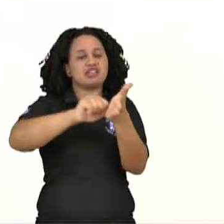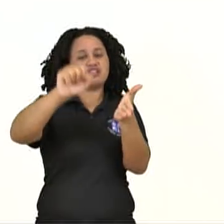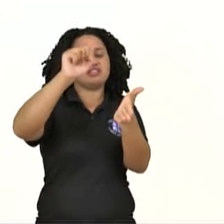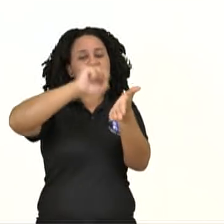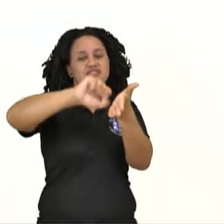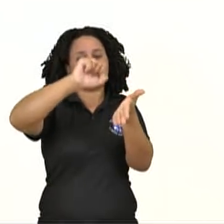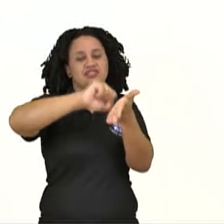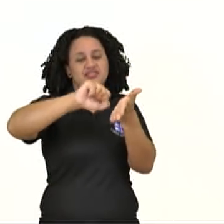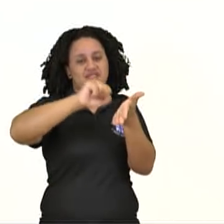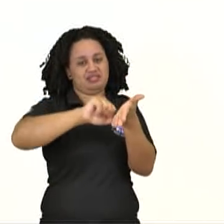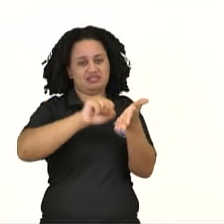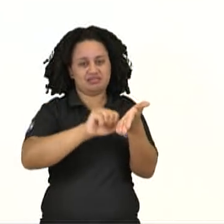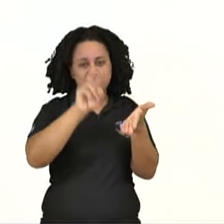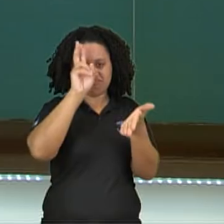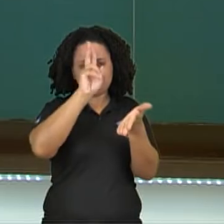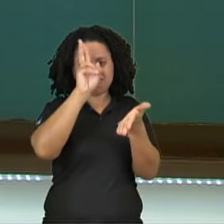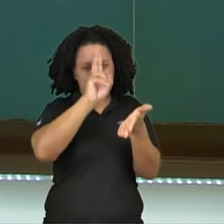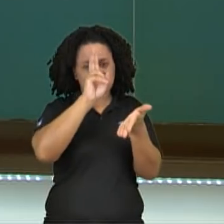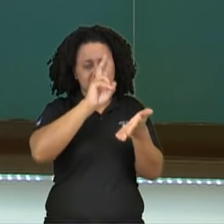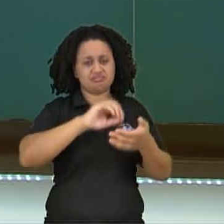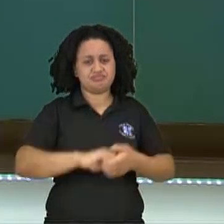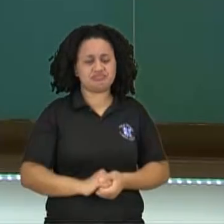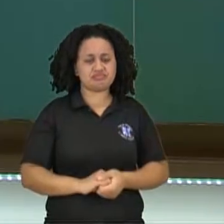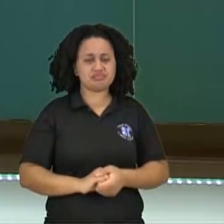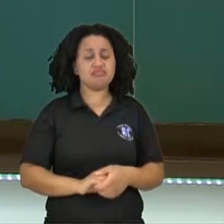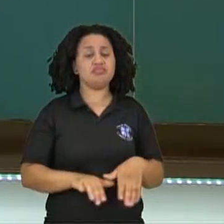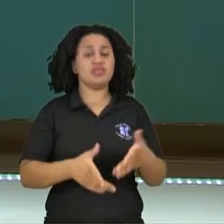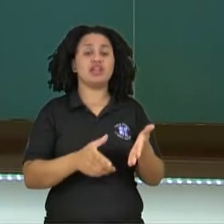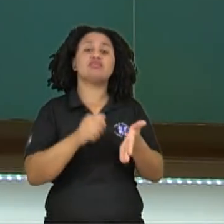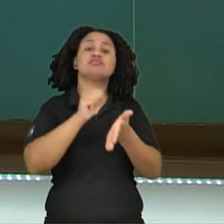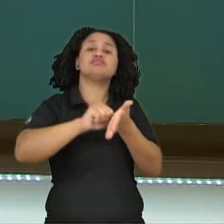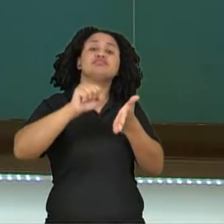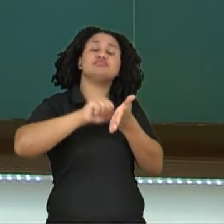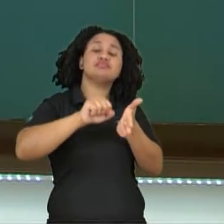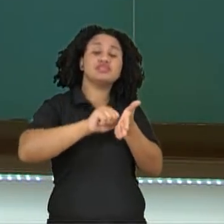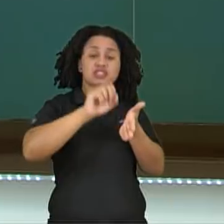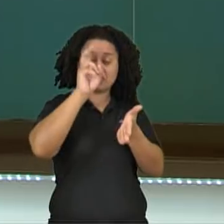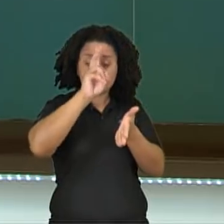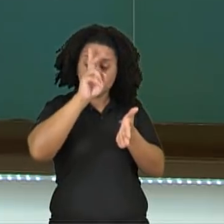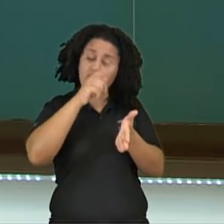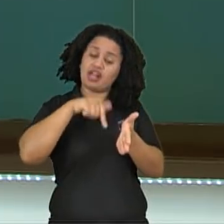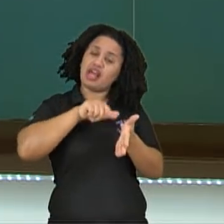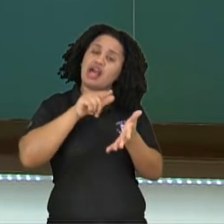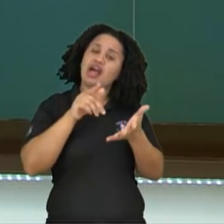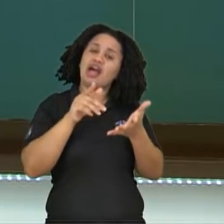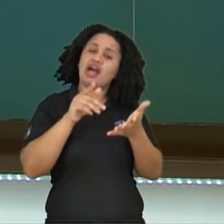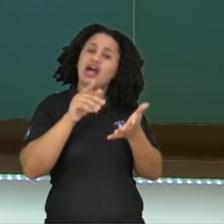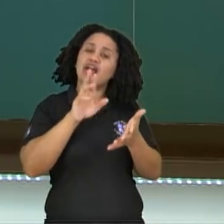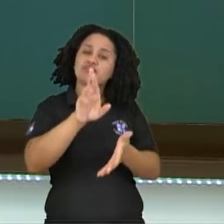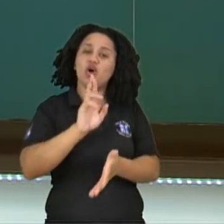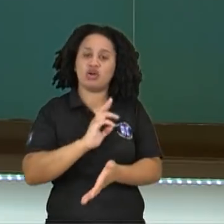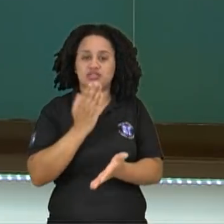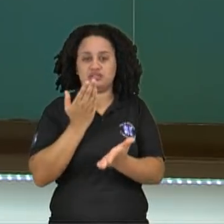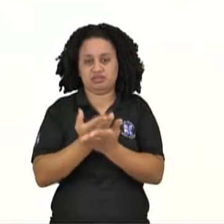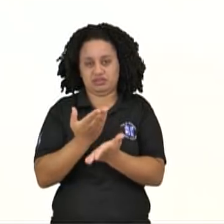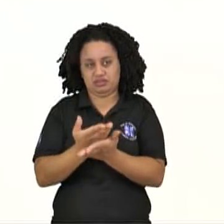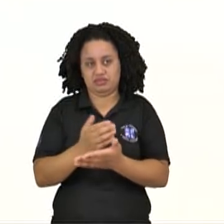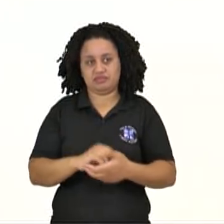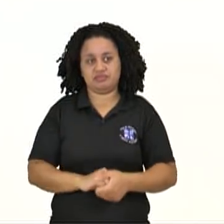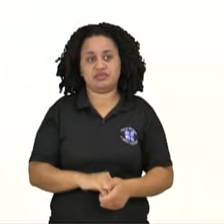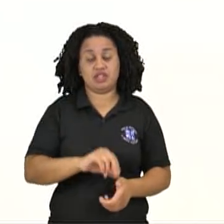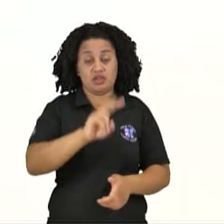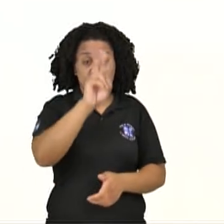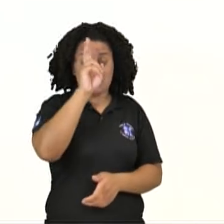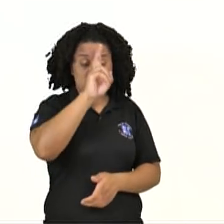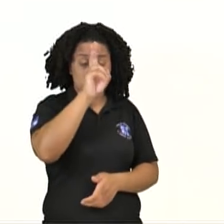história. Né? É a escrita da história que é a nossa essência, que é a resposta da nossa aula. Quer ver? História é